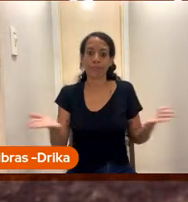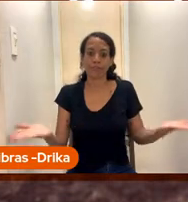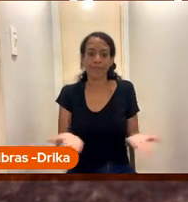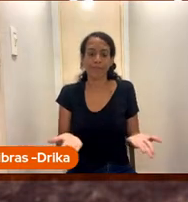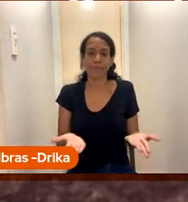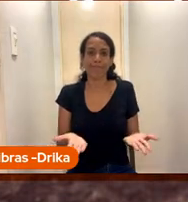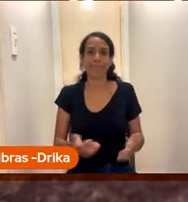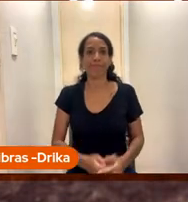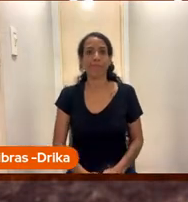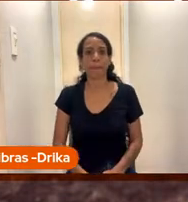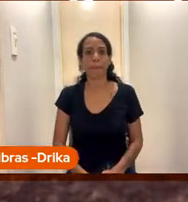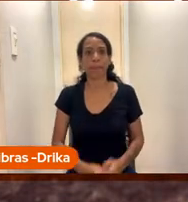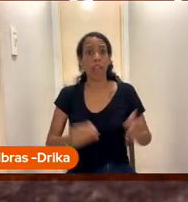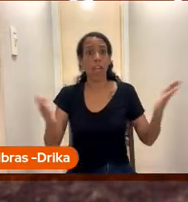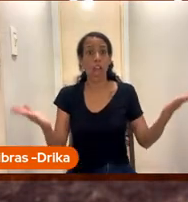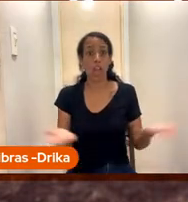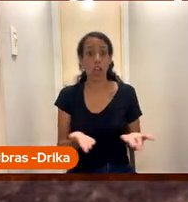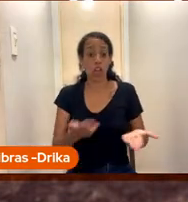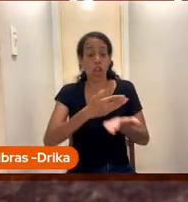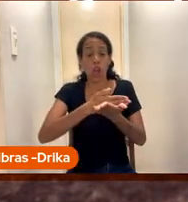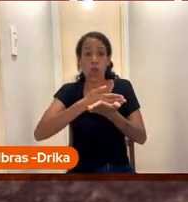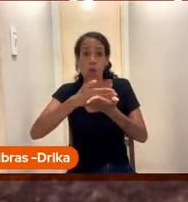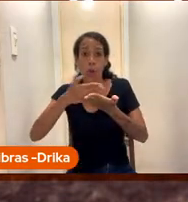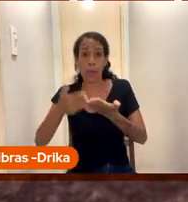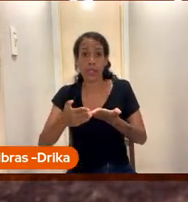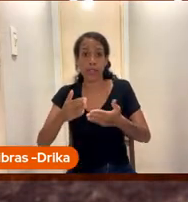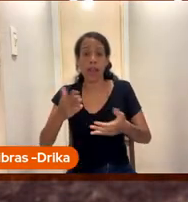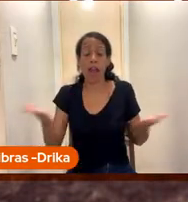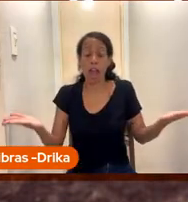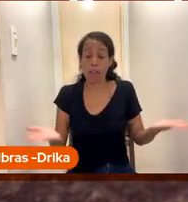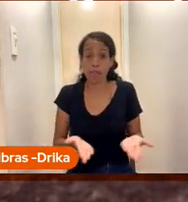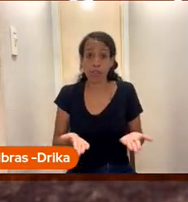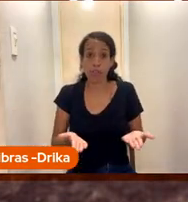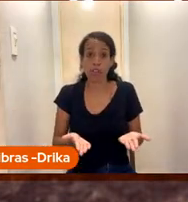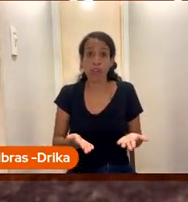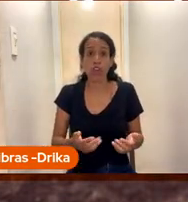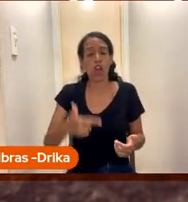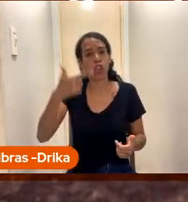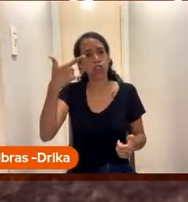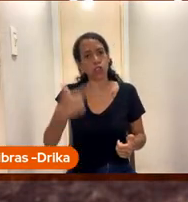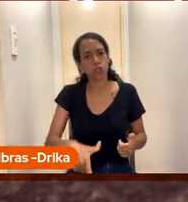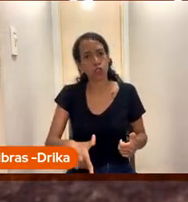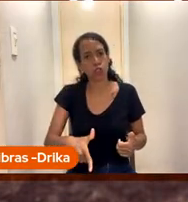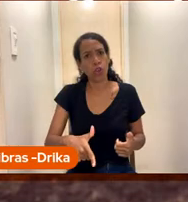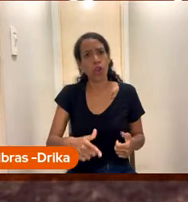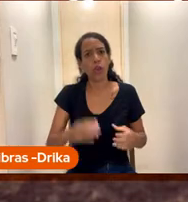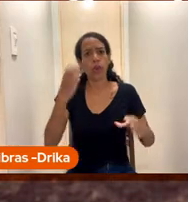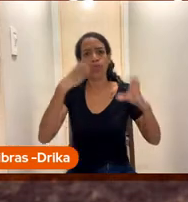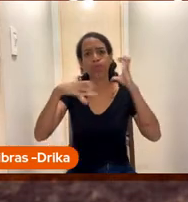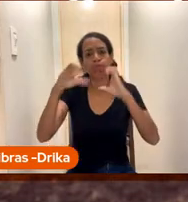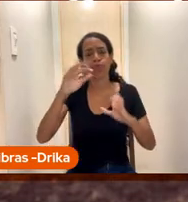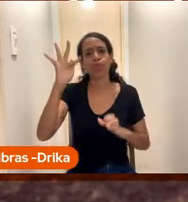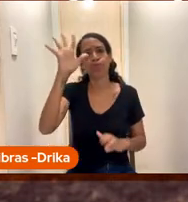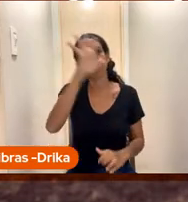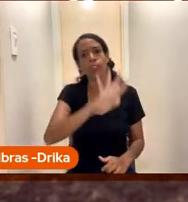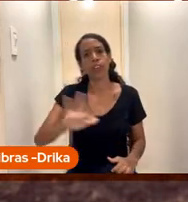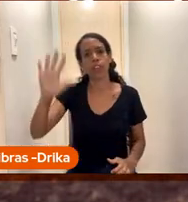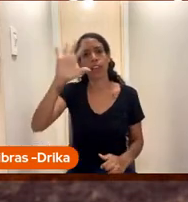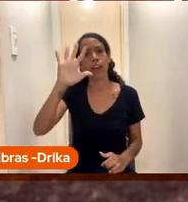bem-vindos. Nós vamos iniciar neste momento mais uma transmissão do Conselho Federal de